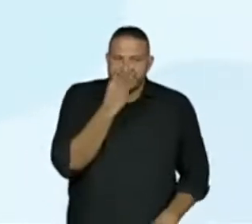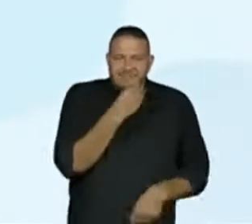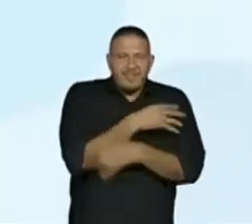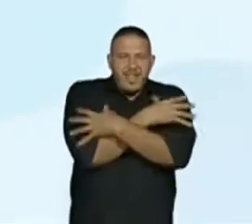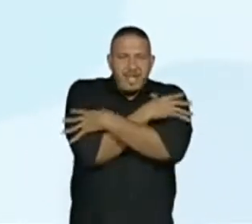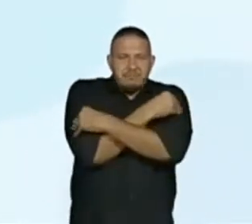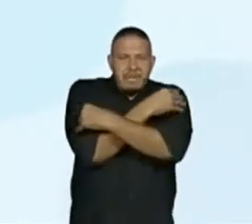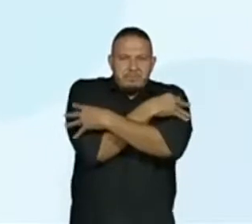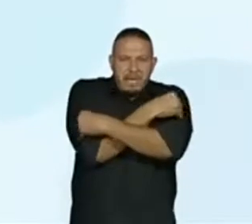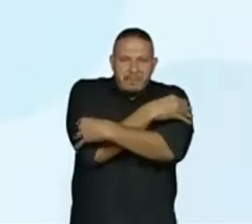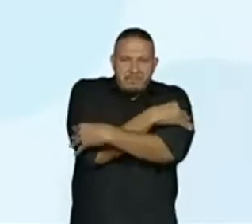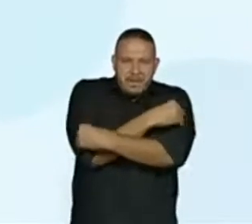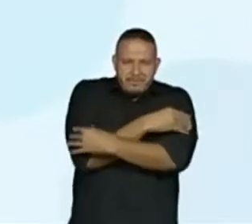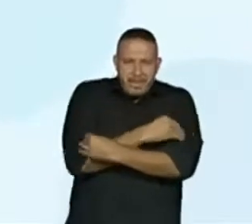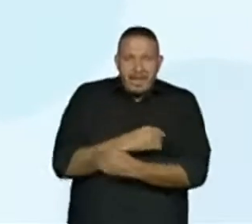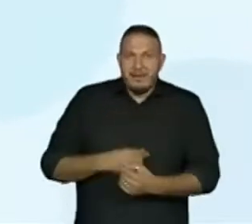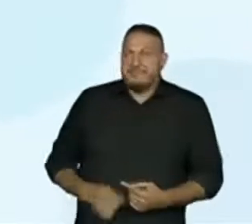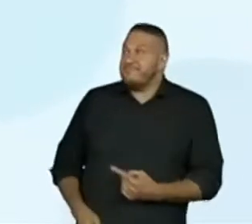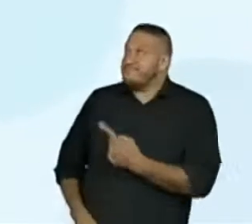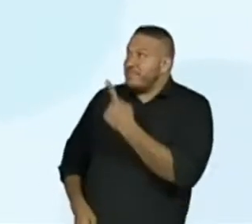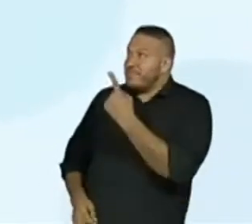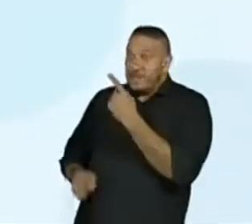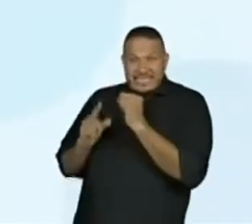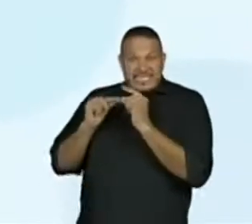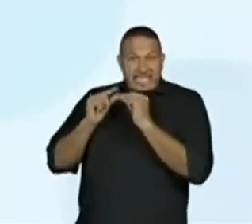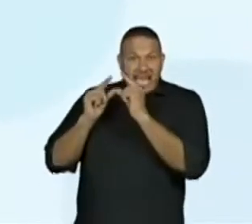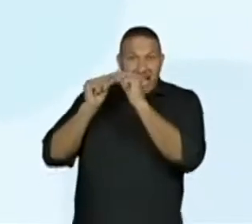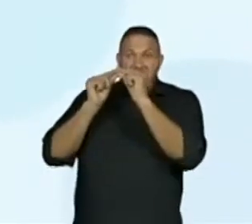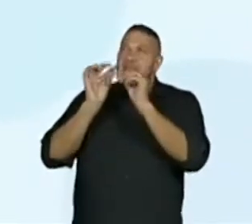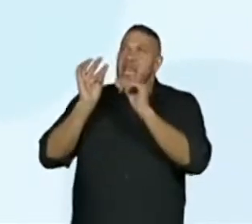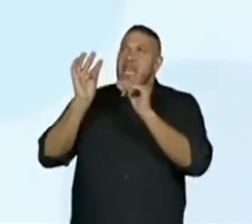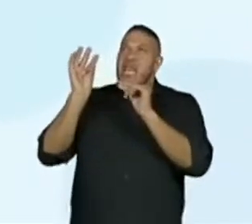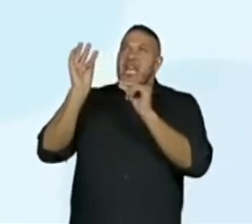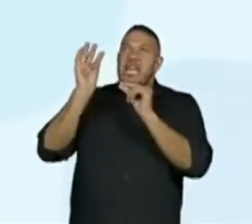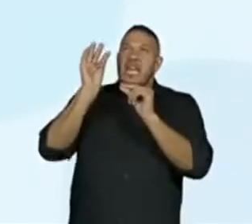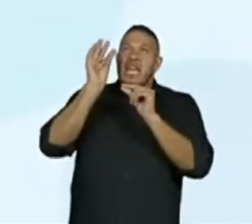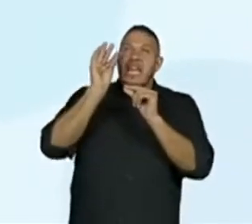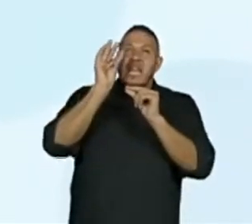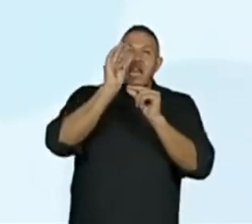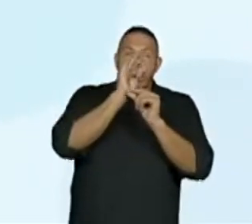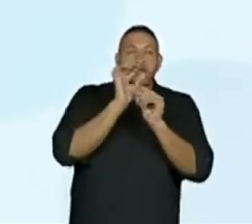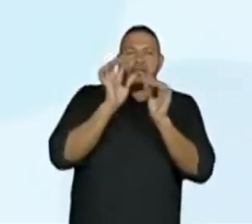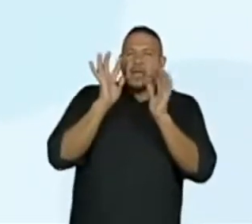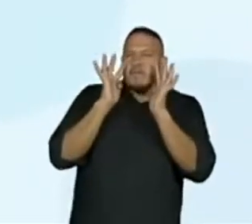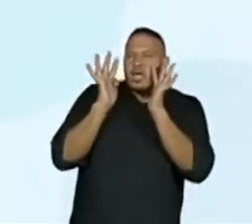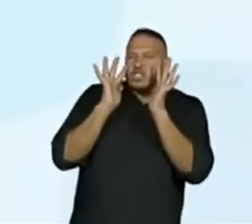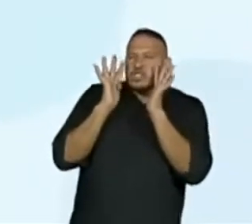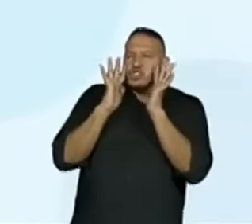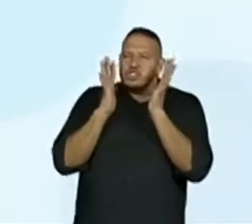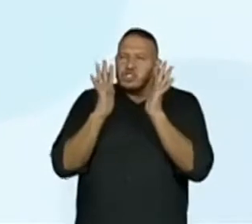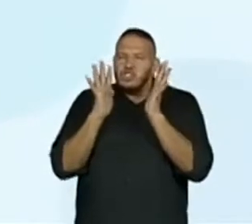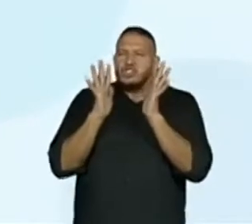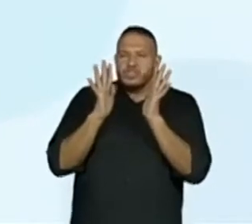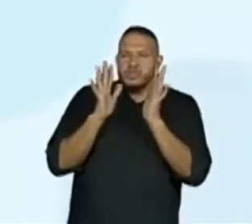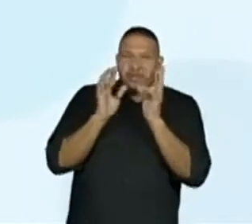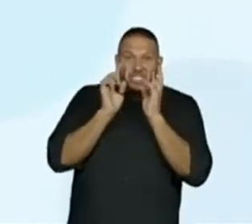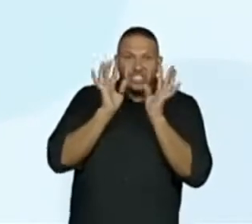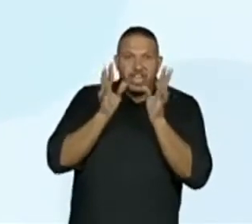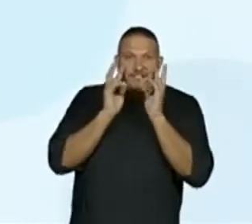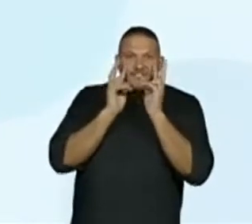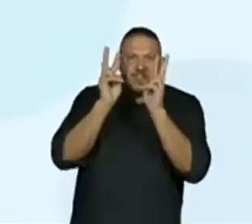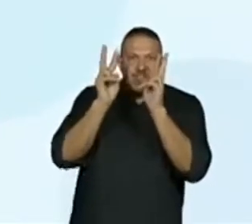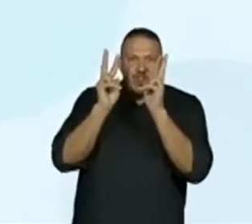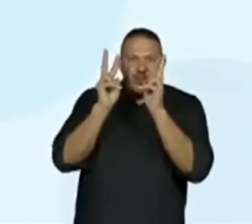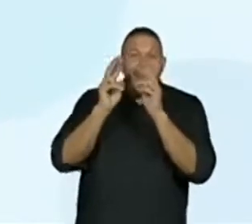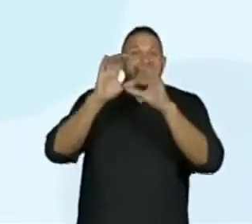que as estrelas formam um desenho e aí a gente tem uma linha imaginária você já observou o céu